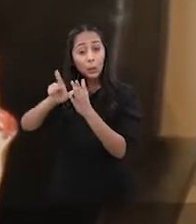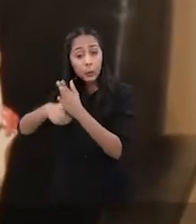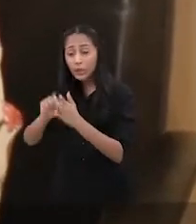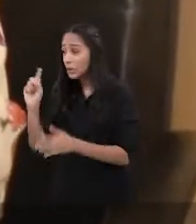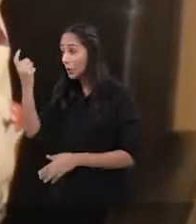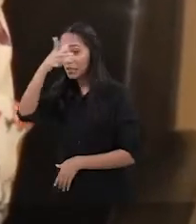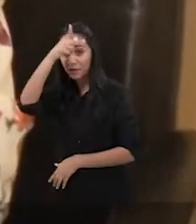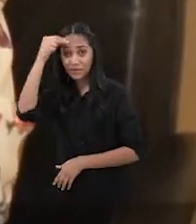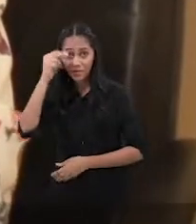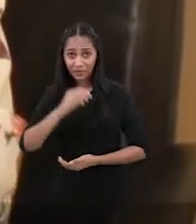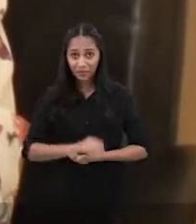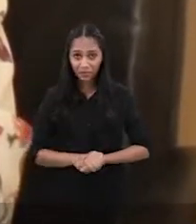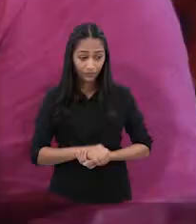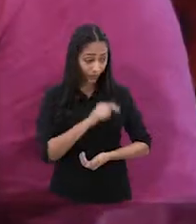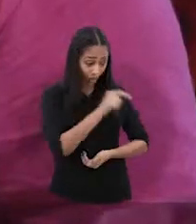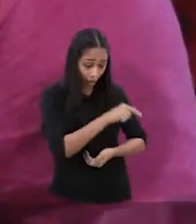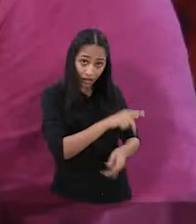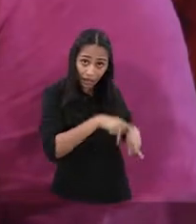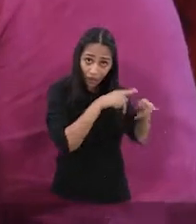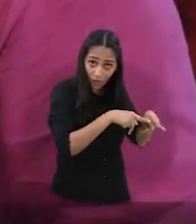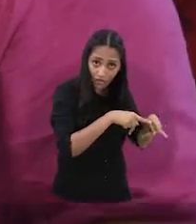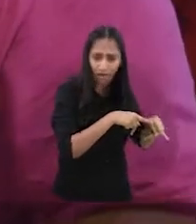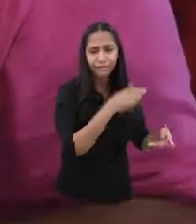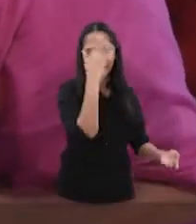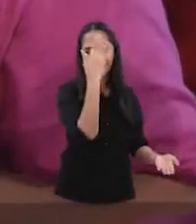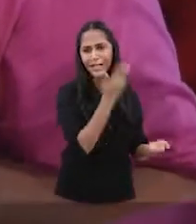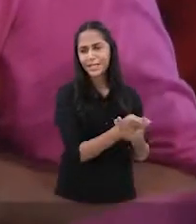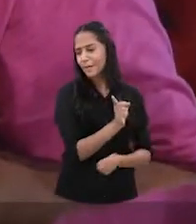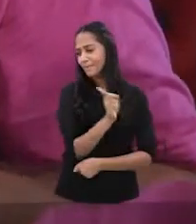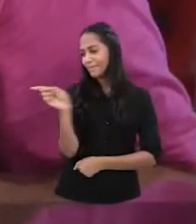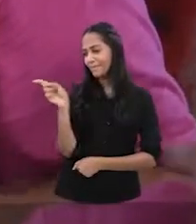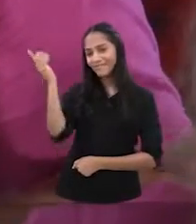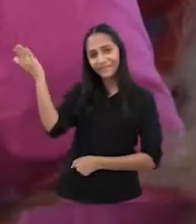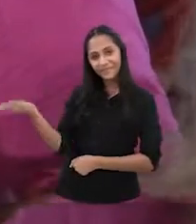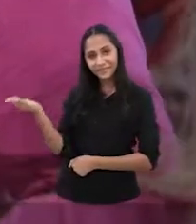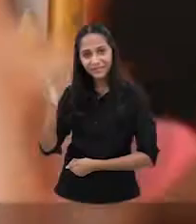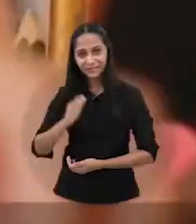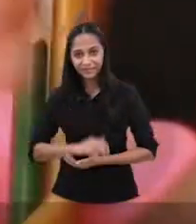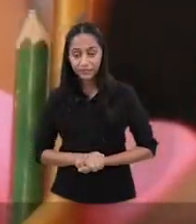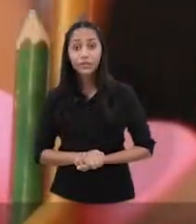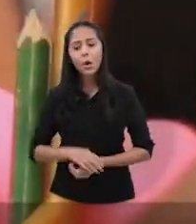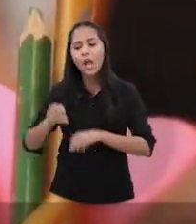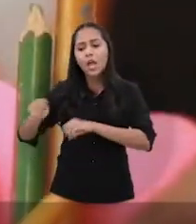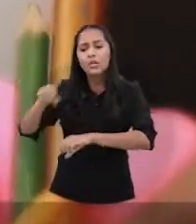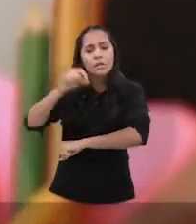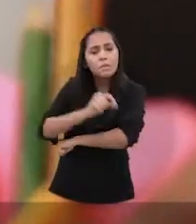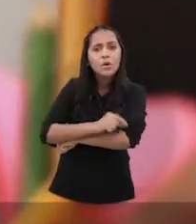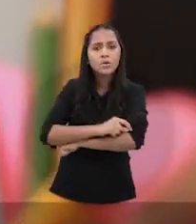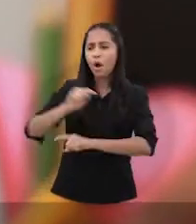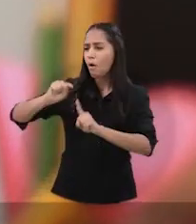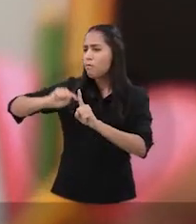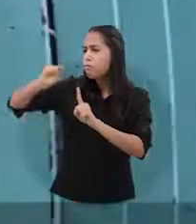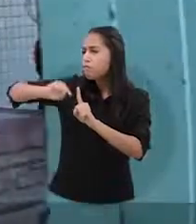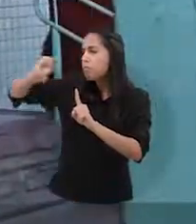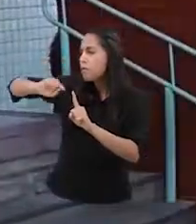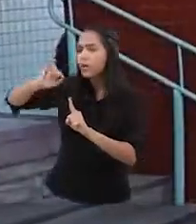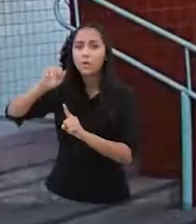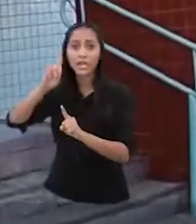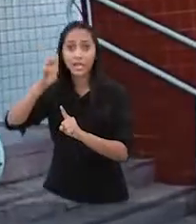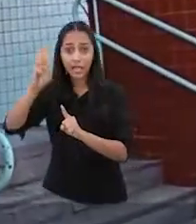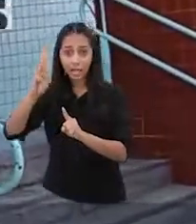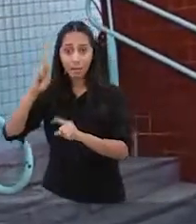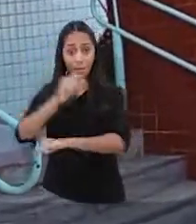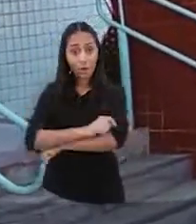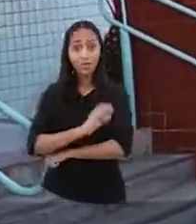atrasados da gestão anterior. Mossoró confia. Educação de Mossoró melhora muito no IDEB e